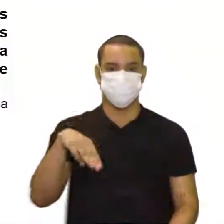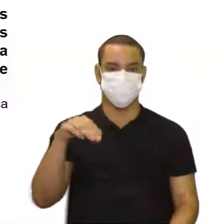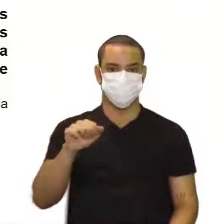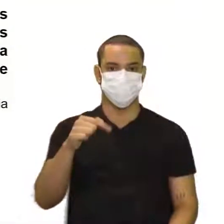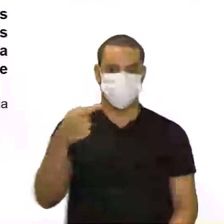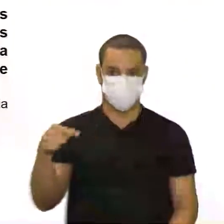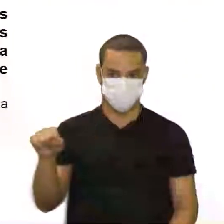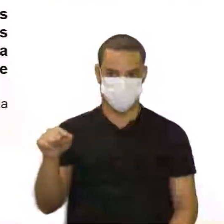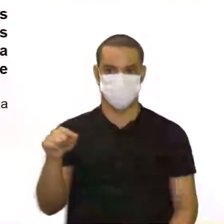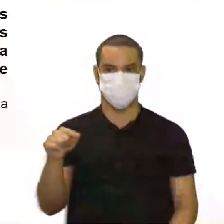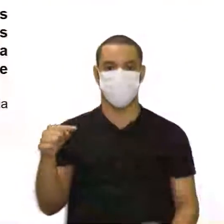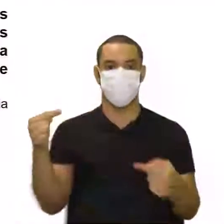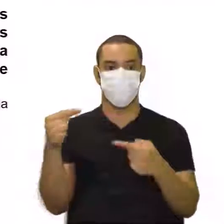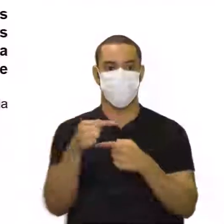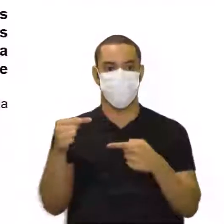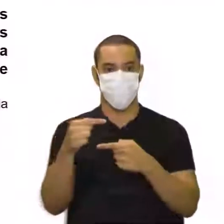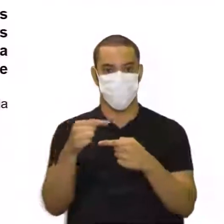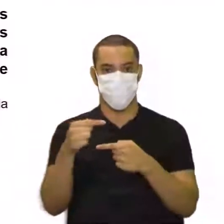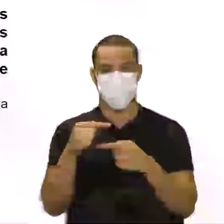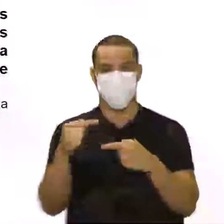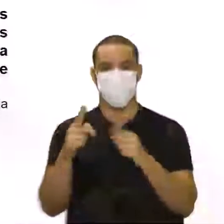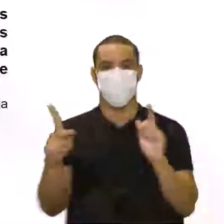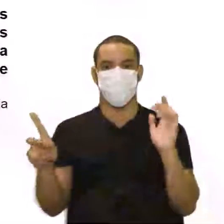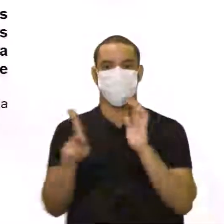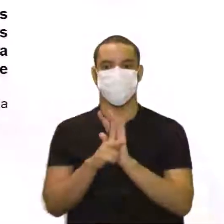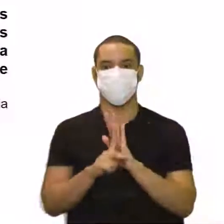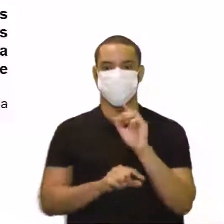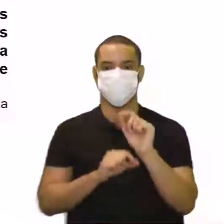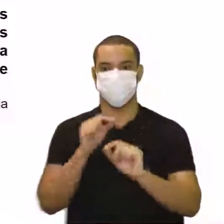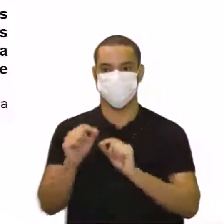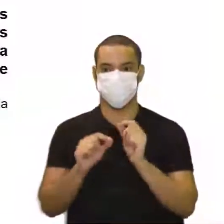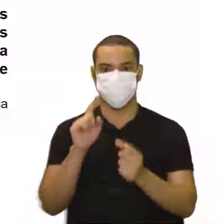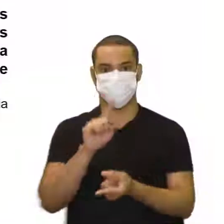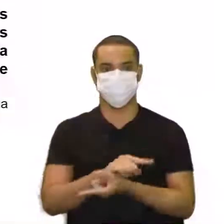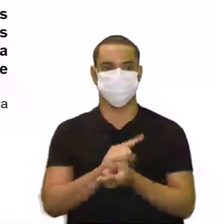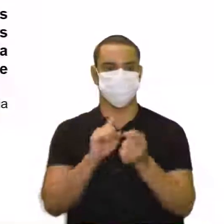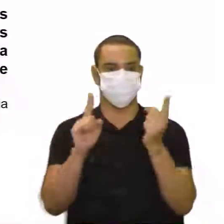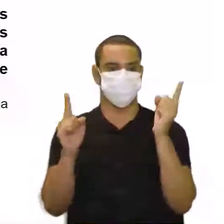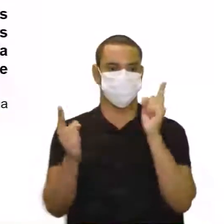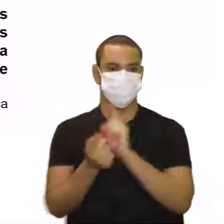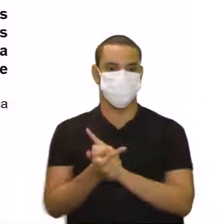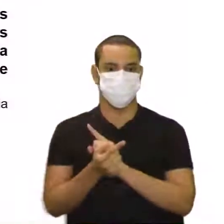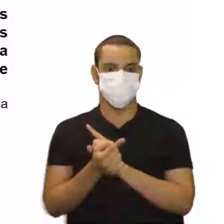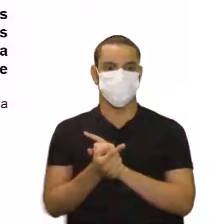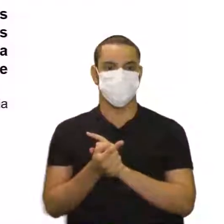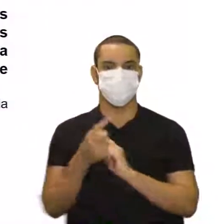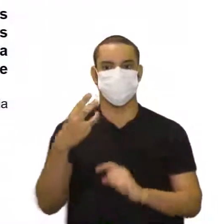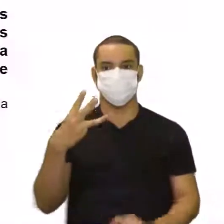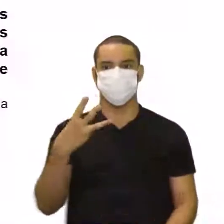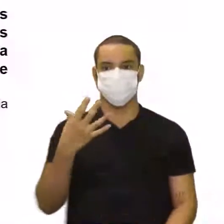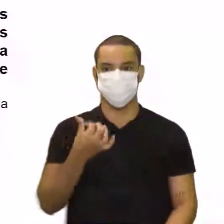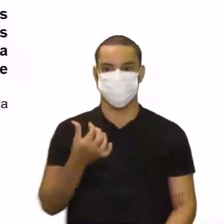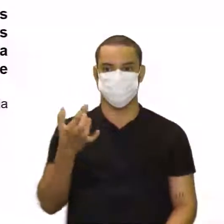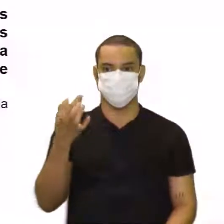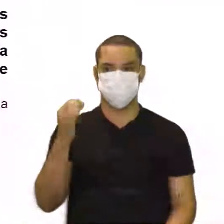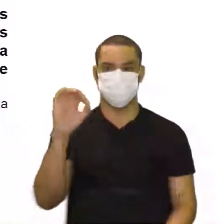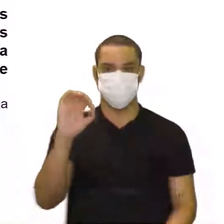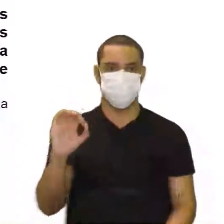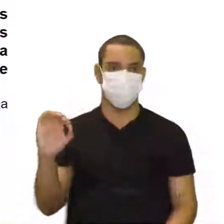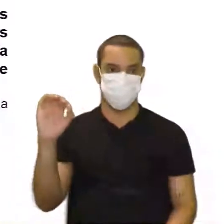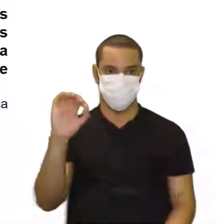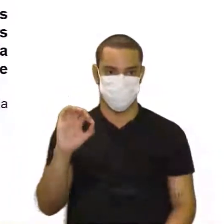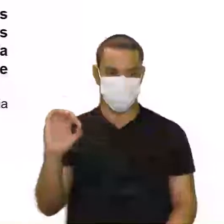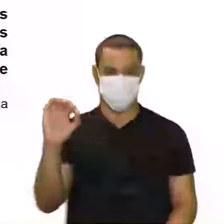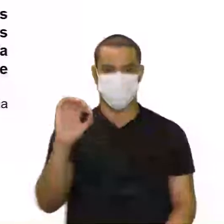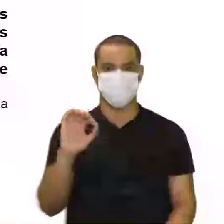as polaridades do ímã são invertidas a cada 360 graus de rotação